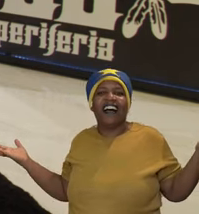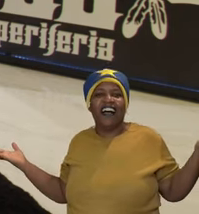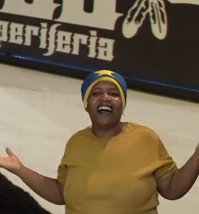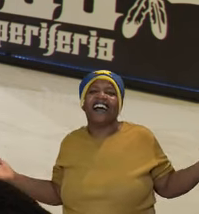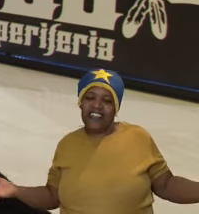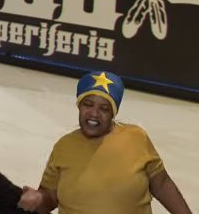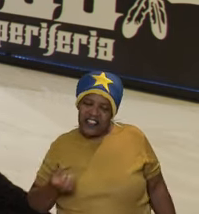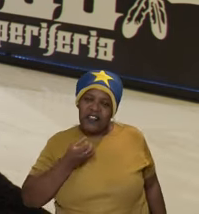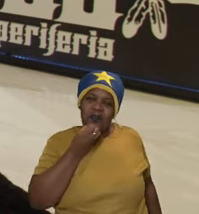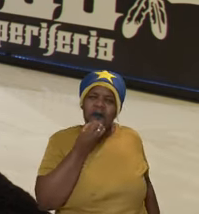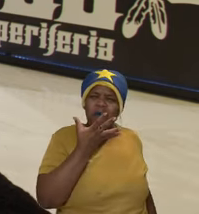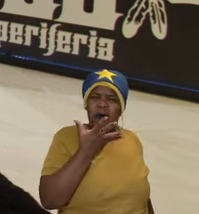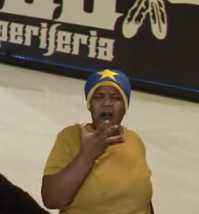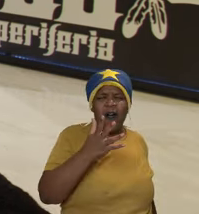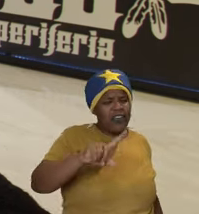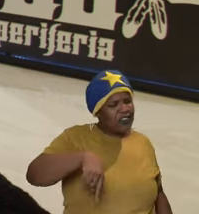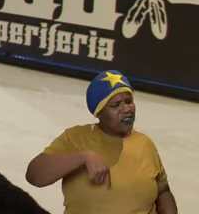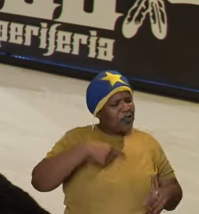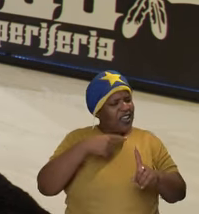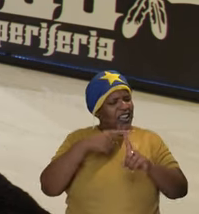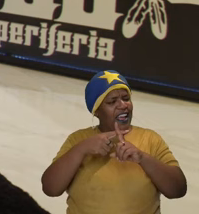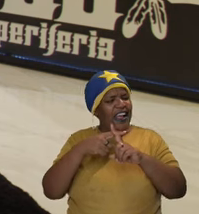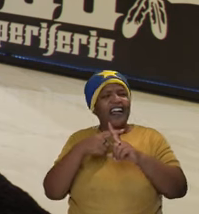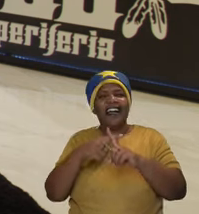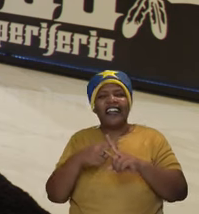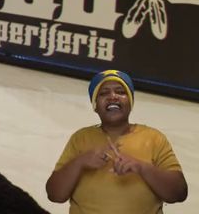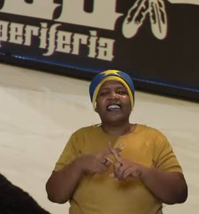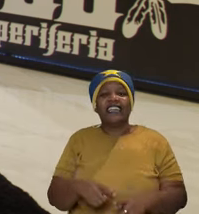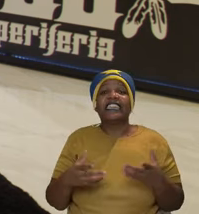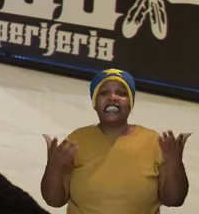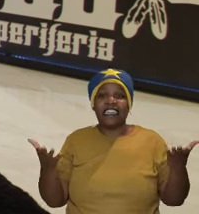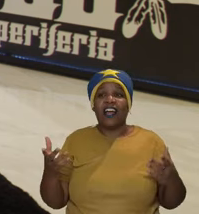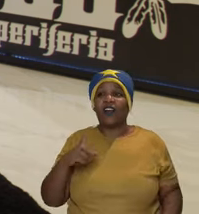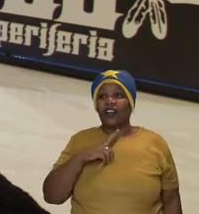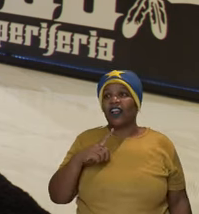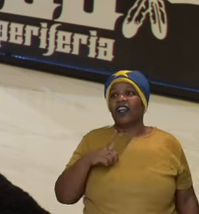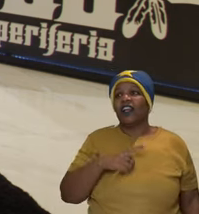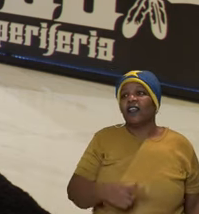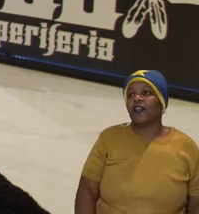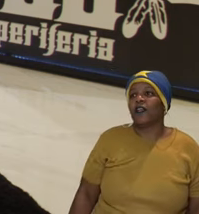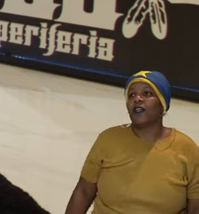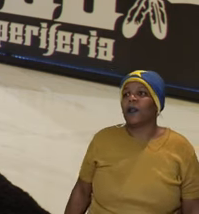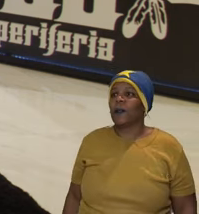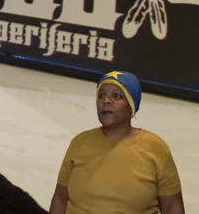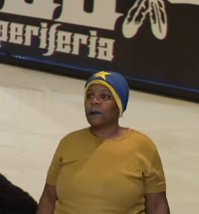Deu bom. Deu bom demais, mano. Então, velho.